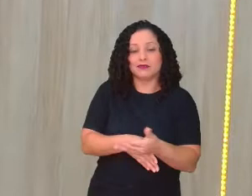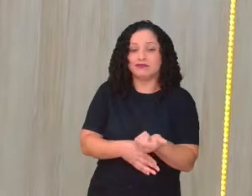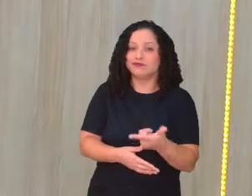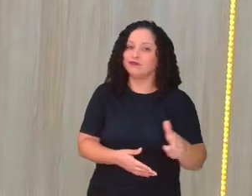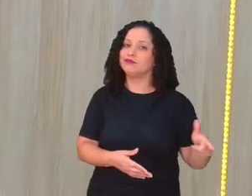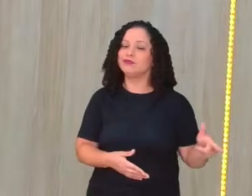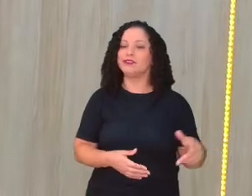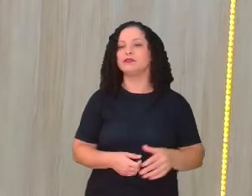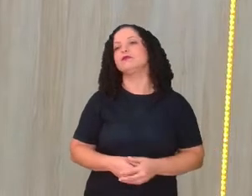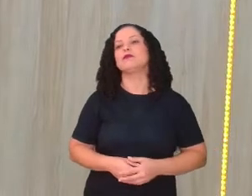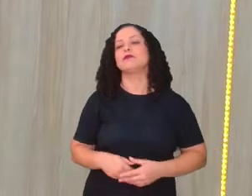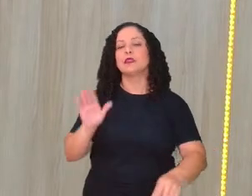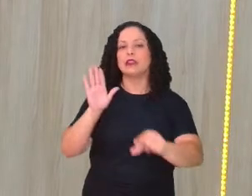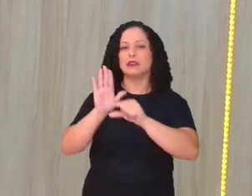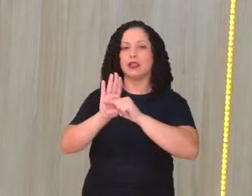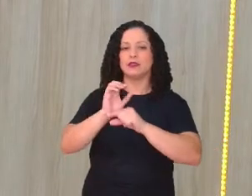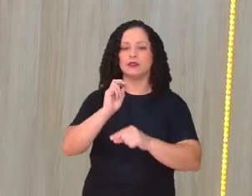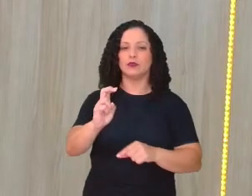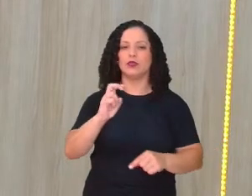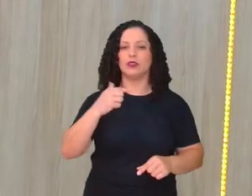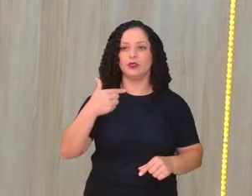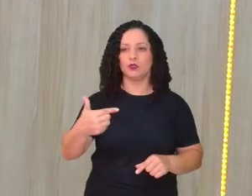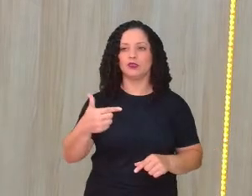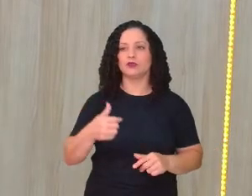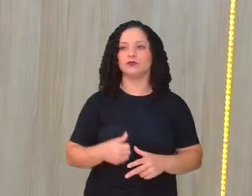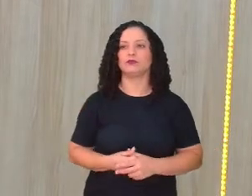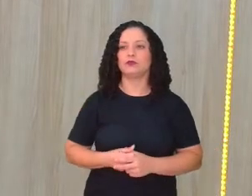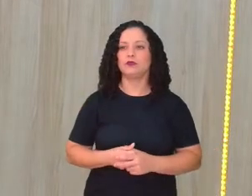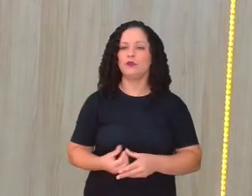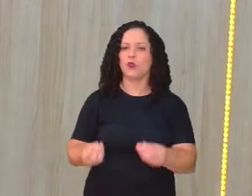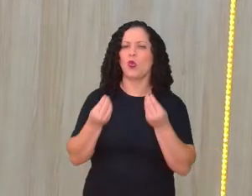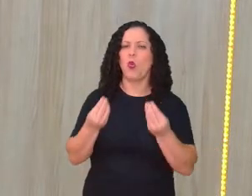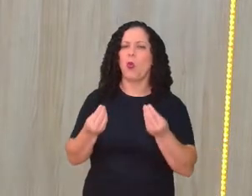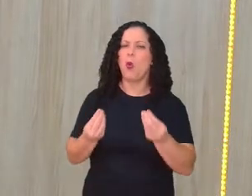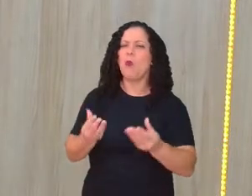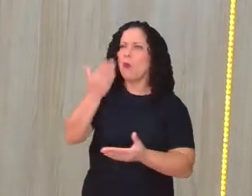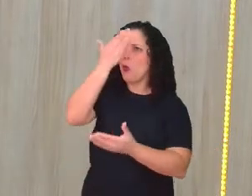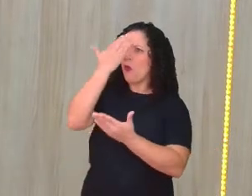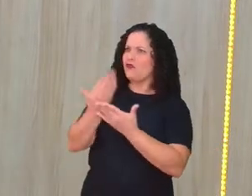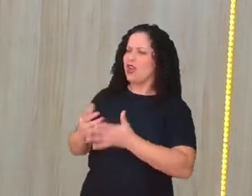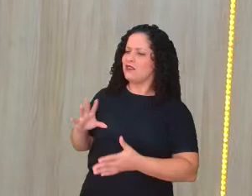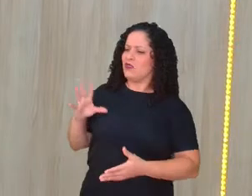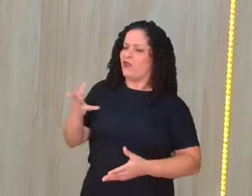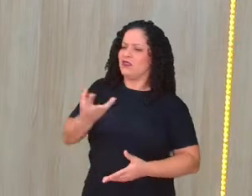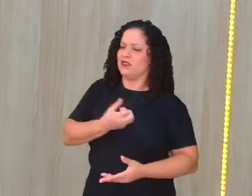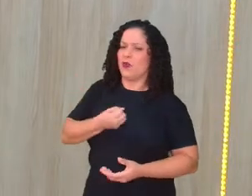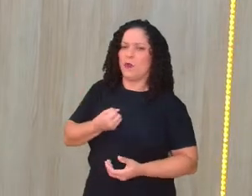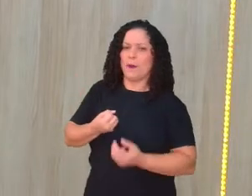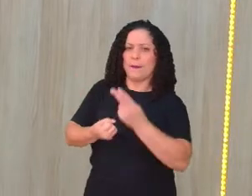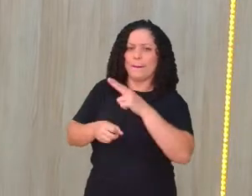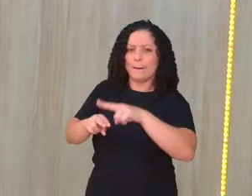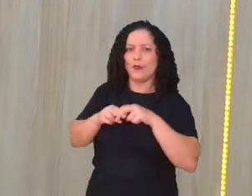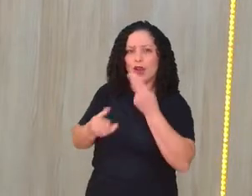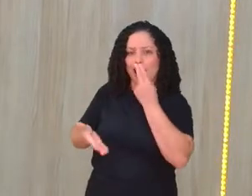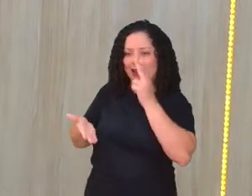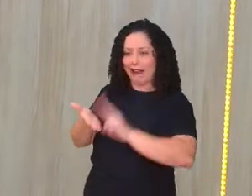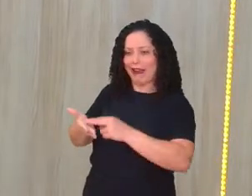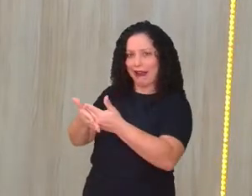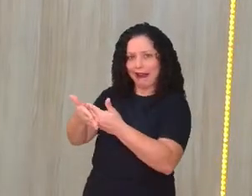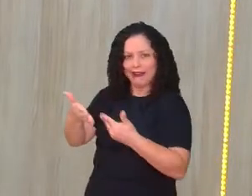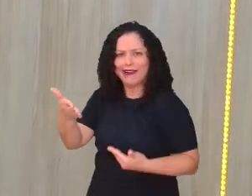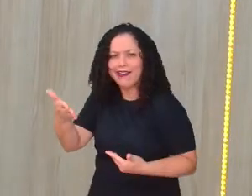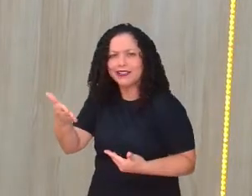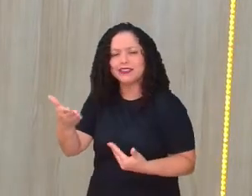Veja, 52. Vã é a confiança na salvação por meio de cartas de indulgências. Mesmo que o comissário, até mesmo o